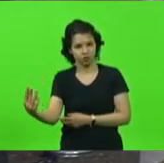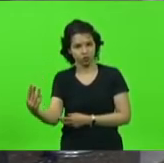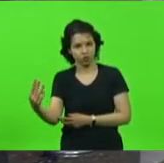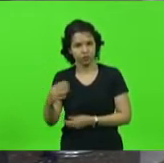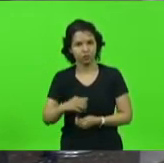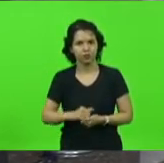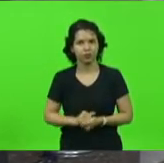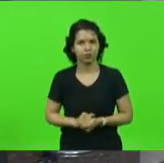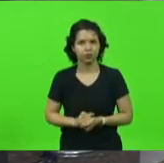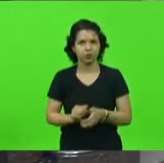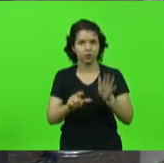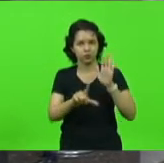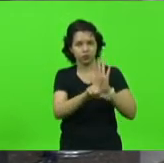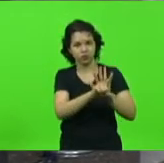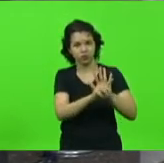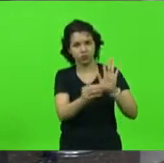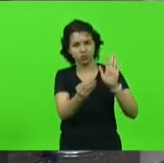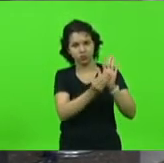Está na lei.